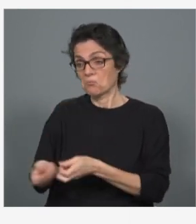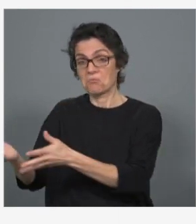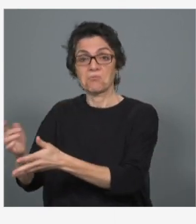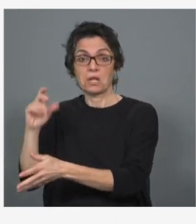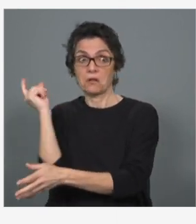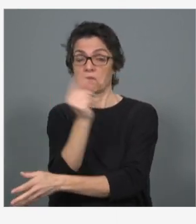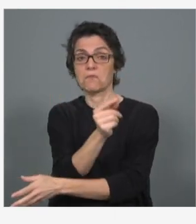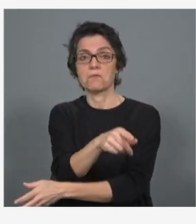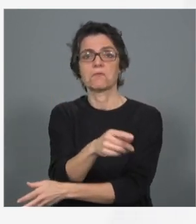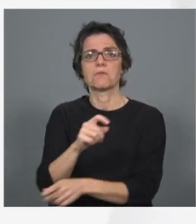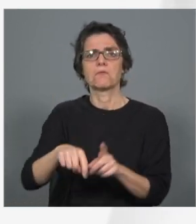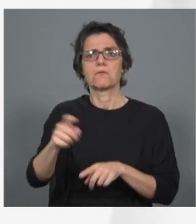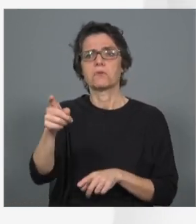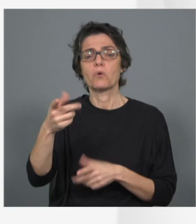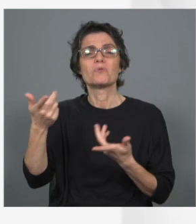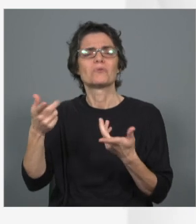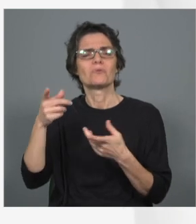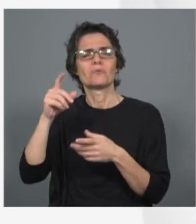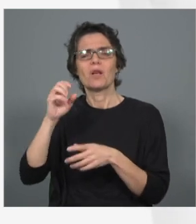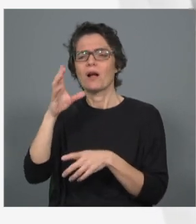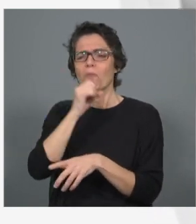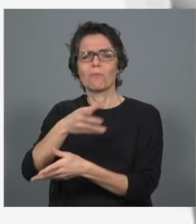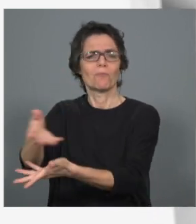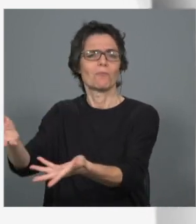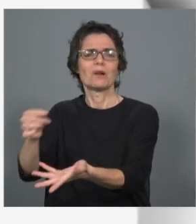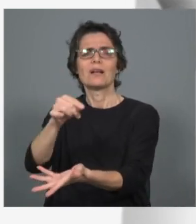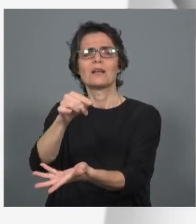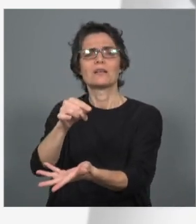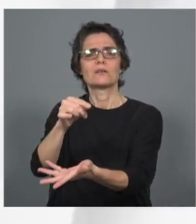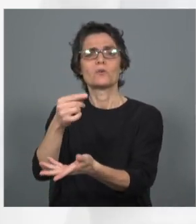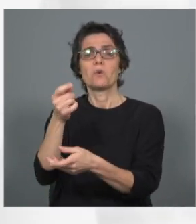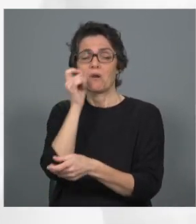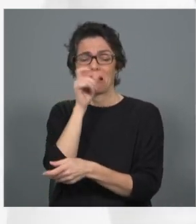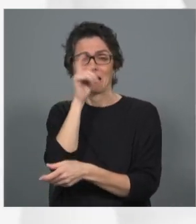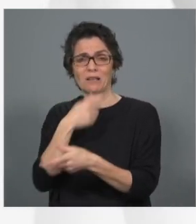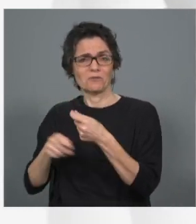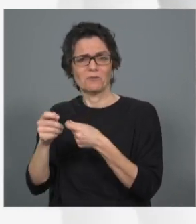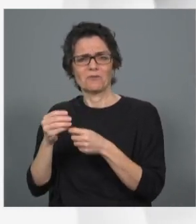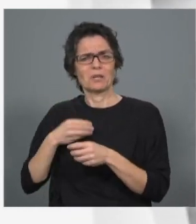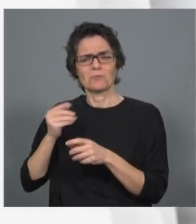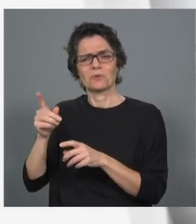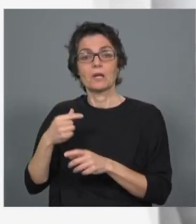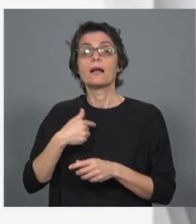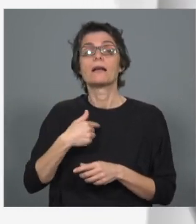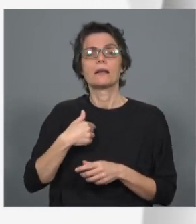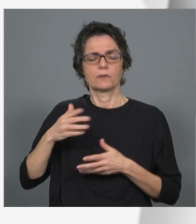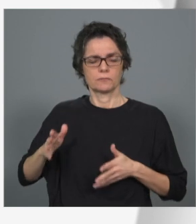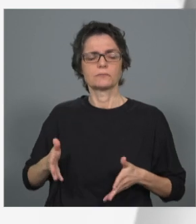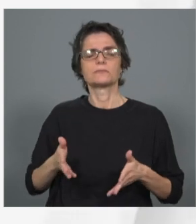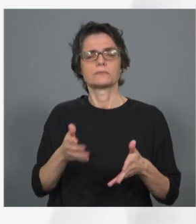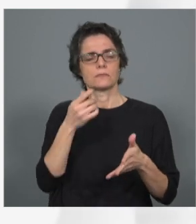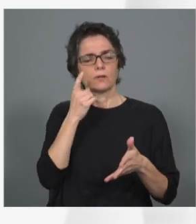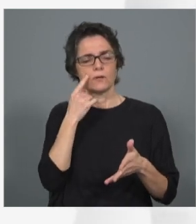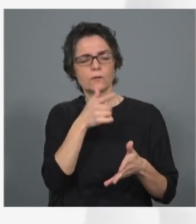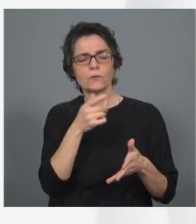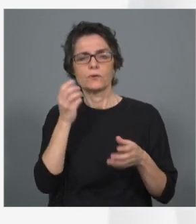o lobo as arrebata e dispersa. O mercenário não se preocupa com as ovelhas. Eu sou o bom pastor, conheço